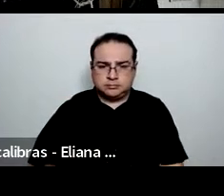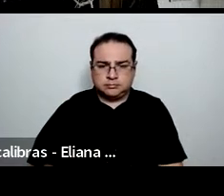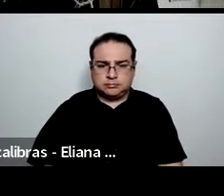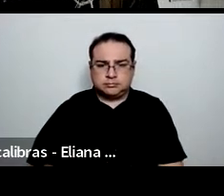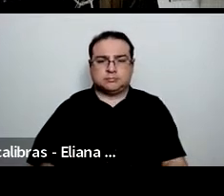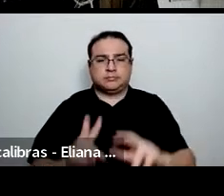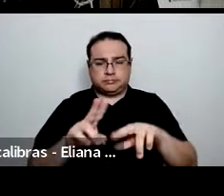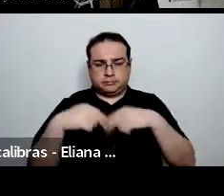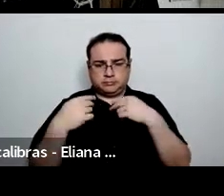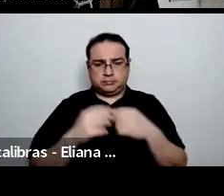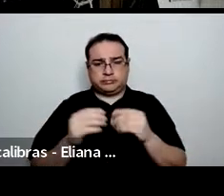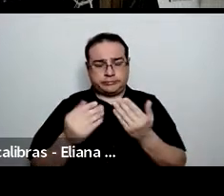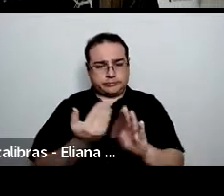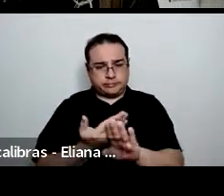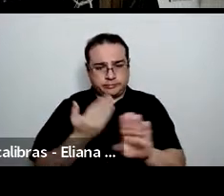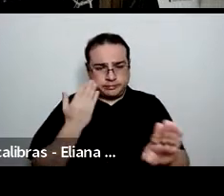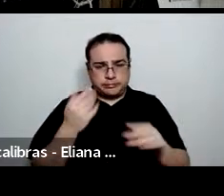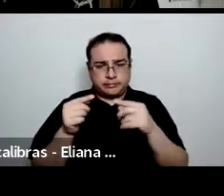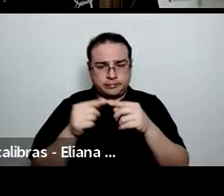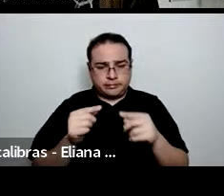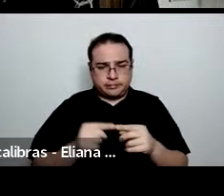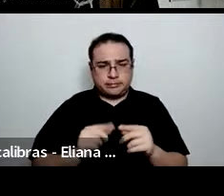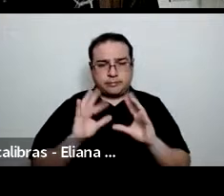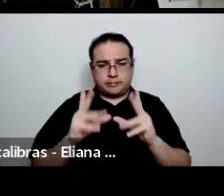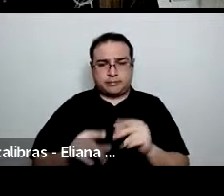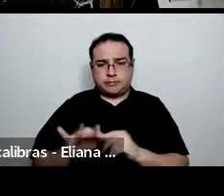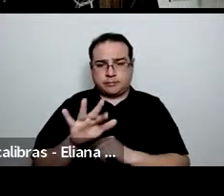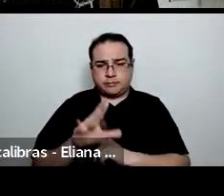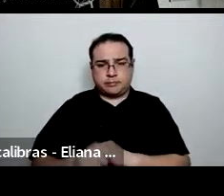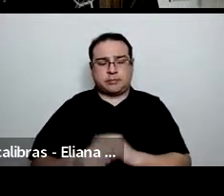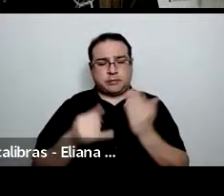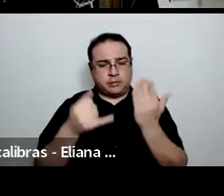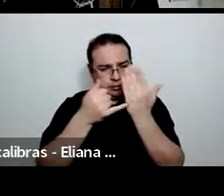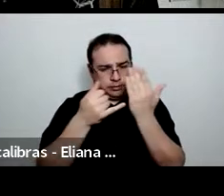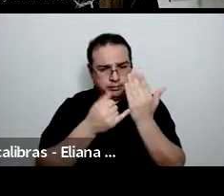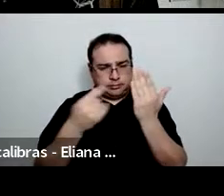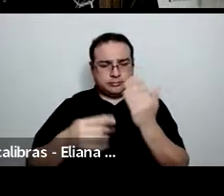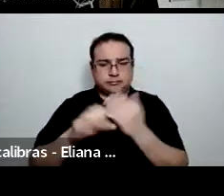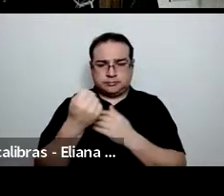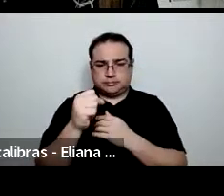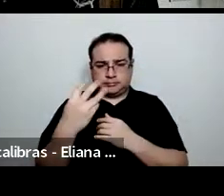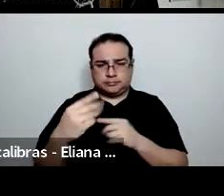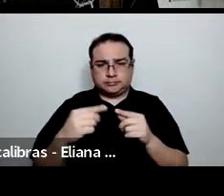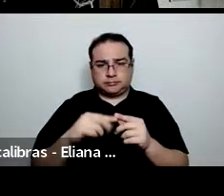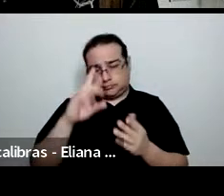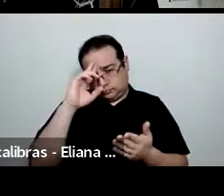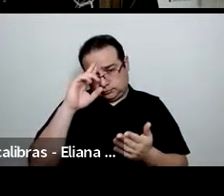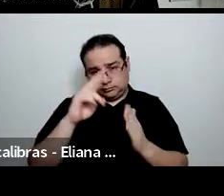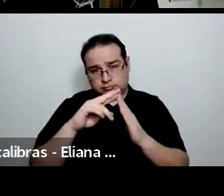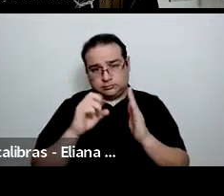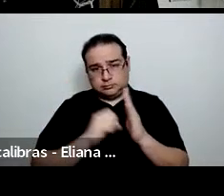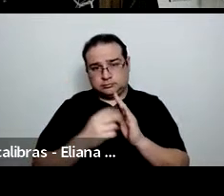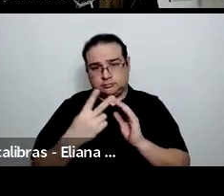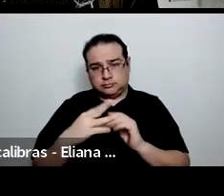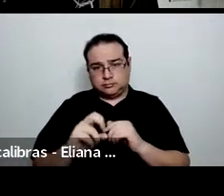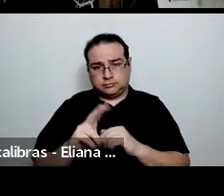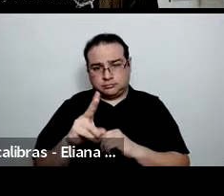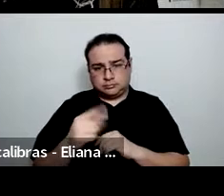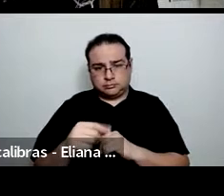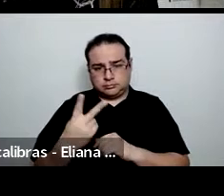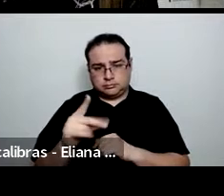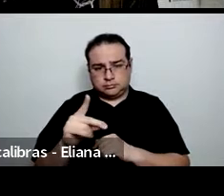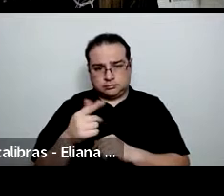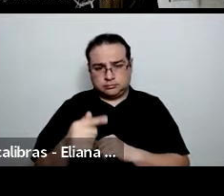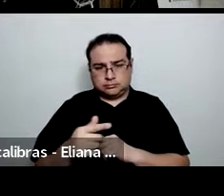portão o afastamento da presidência dos efeitos assim do primeiro artigo 83 da resolução 23553/2017